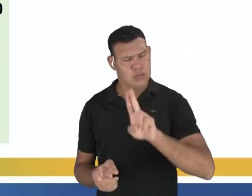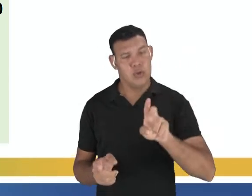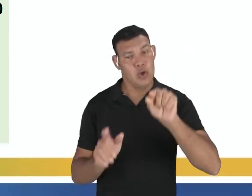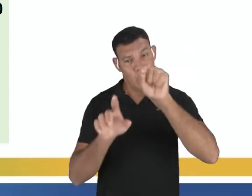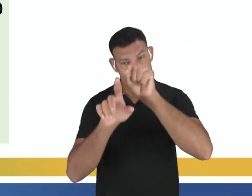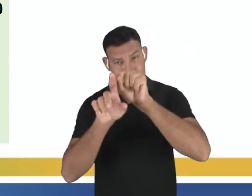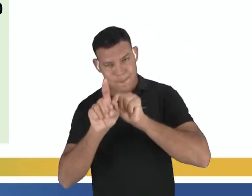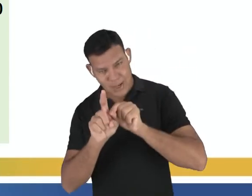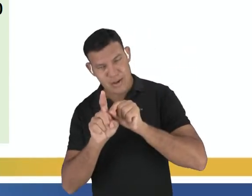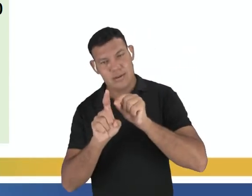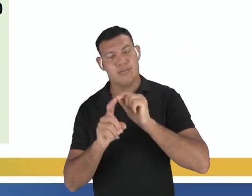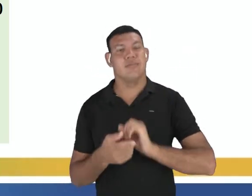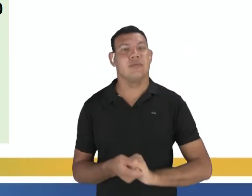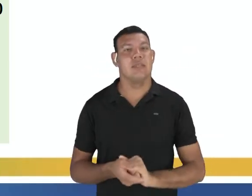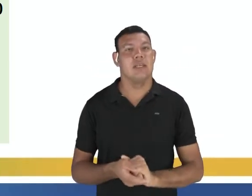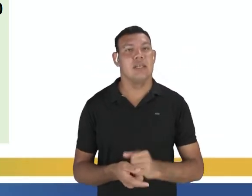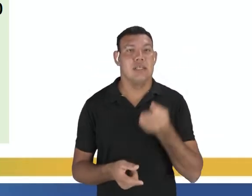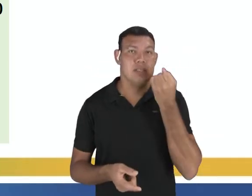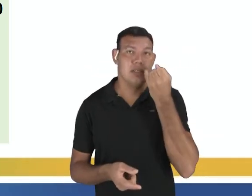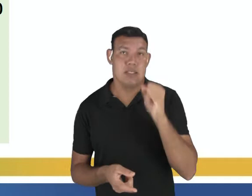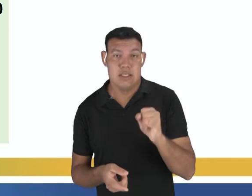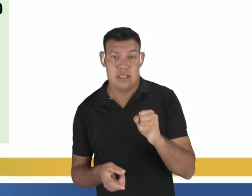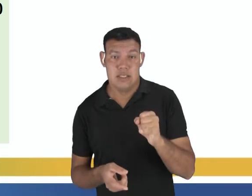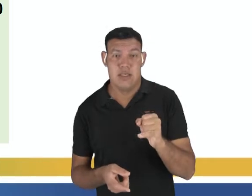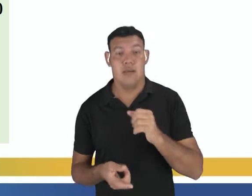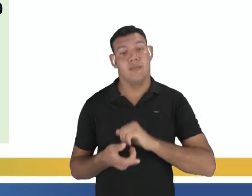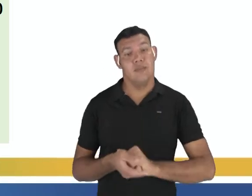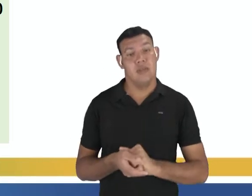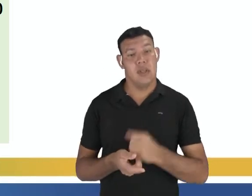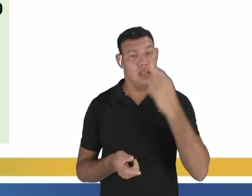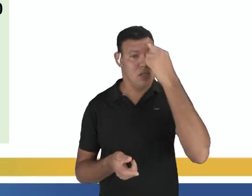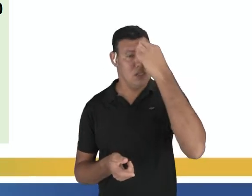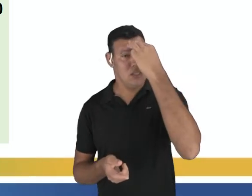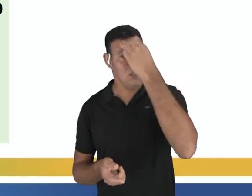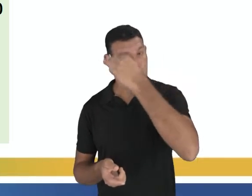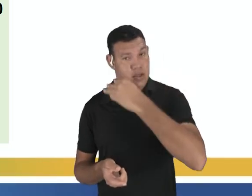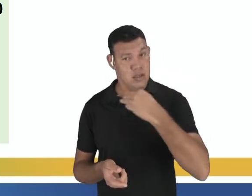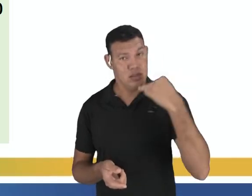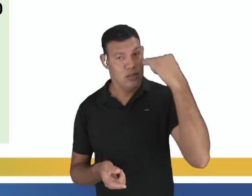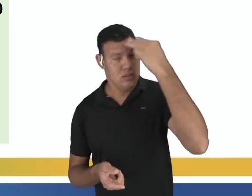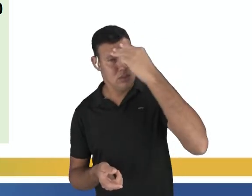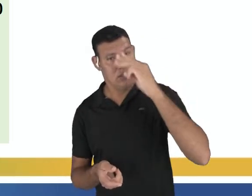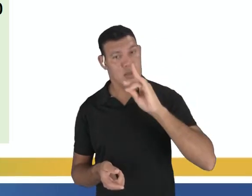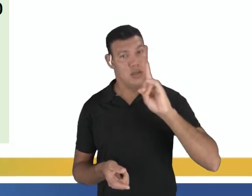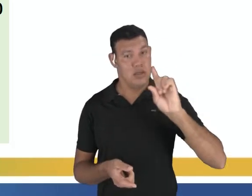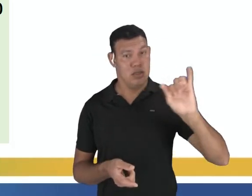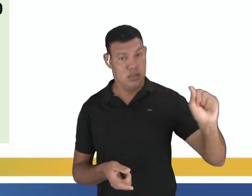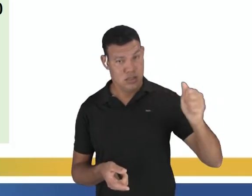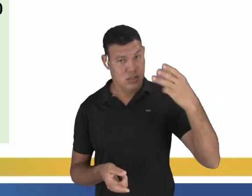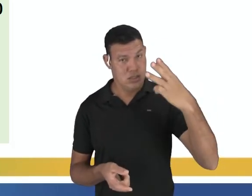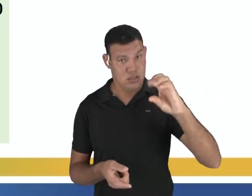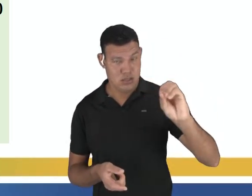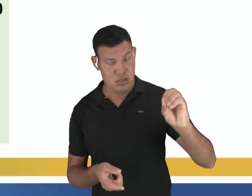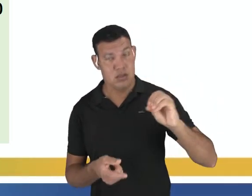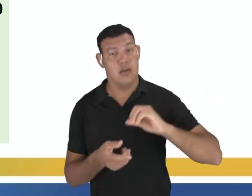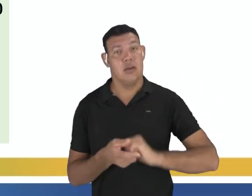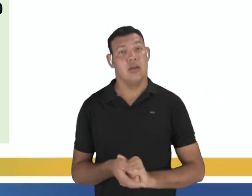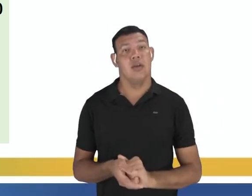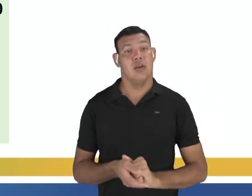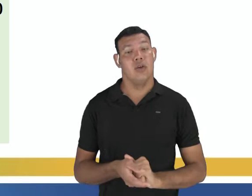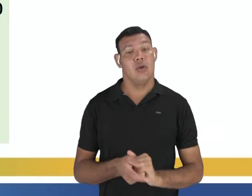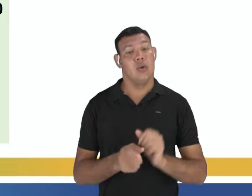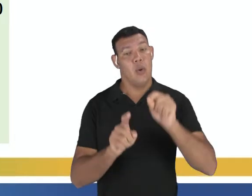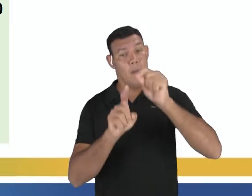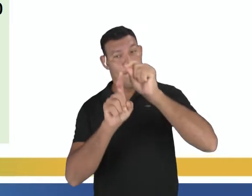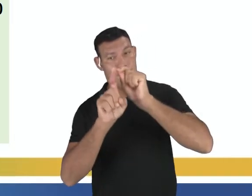durante o mês inteiro, então você multiplica. Se ele é usado 3 horas por dia num mês de 30 dias, ao final de um mês,